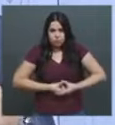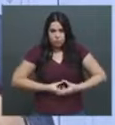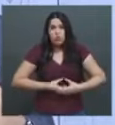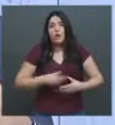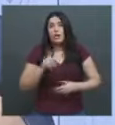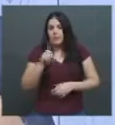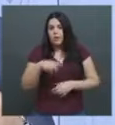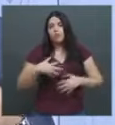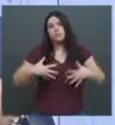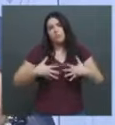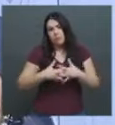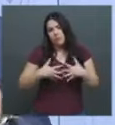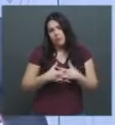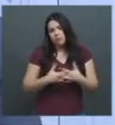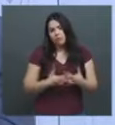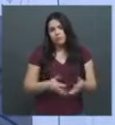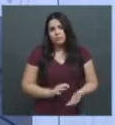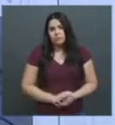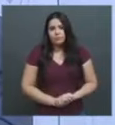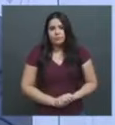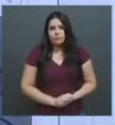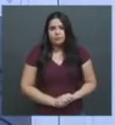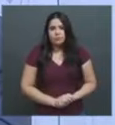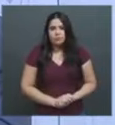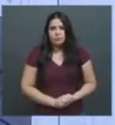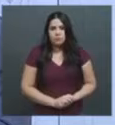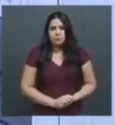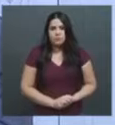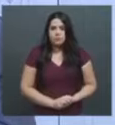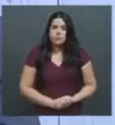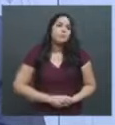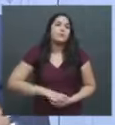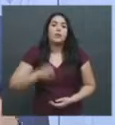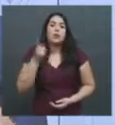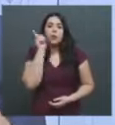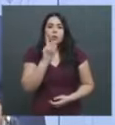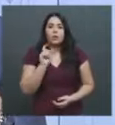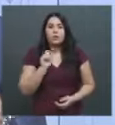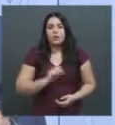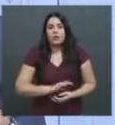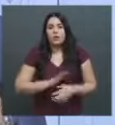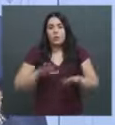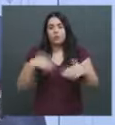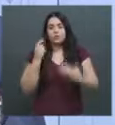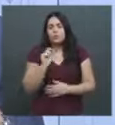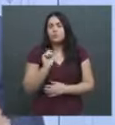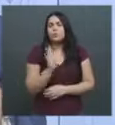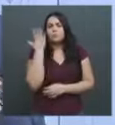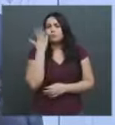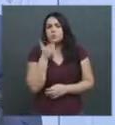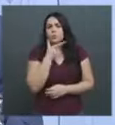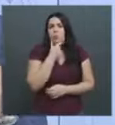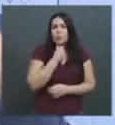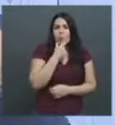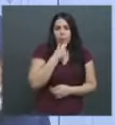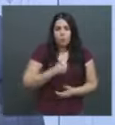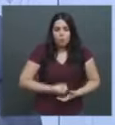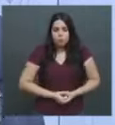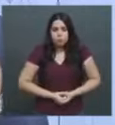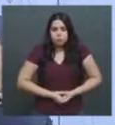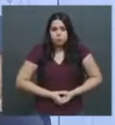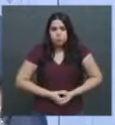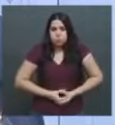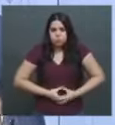músculo detrusor, que é o músculo da bexiga, para ele vencer essa força da próstata. Então, ele vai retendo urina e